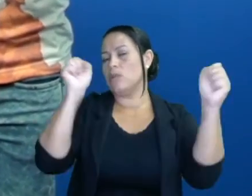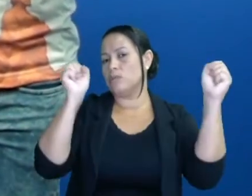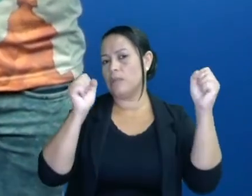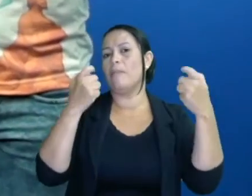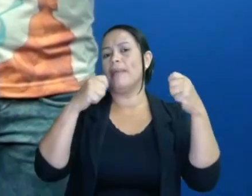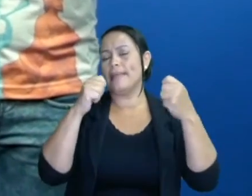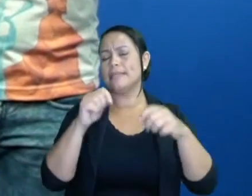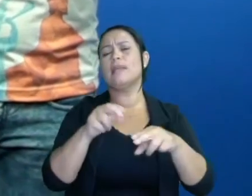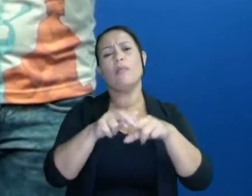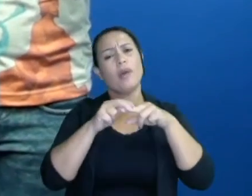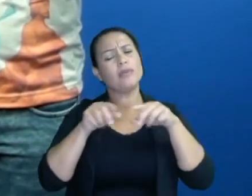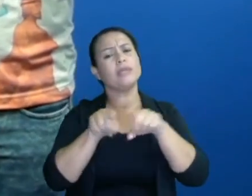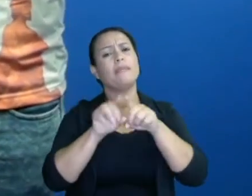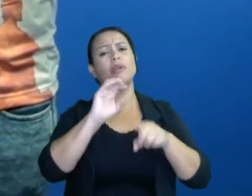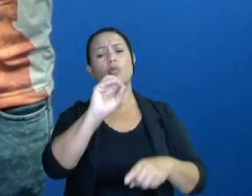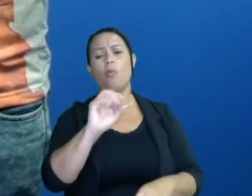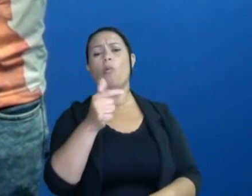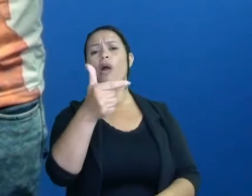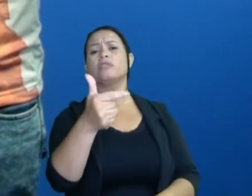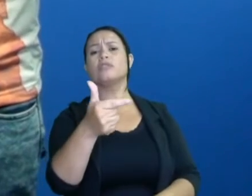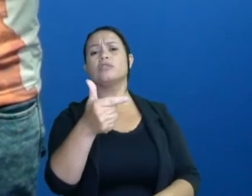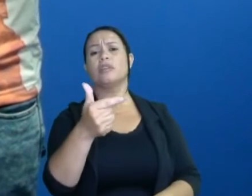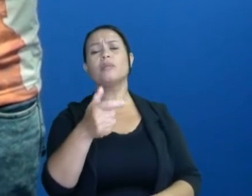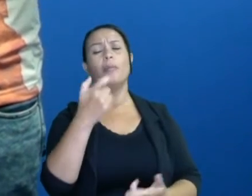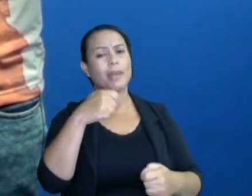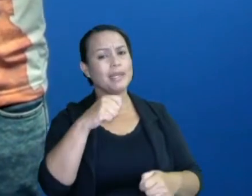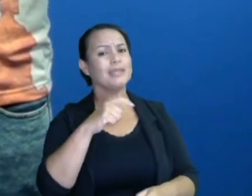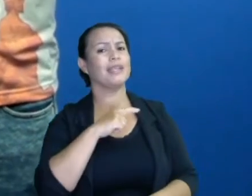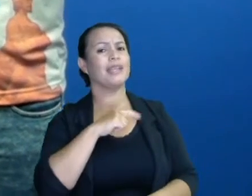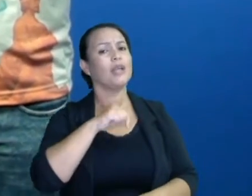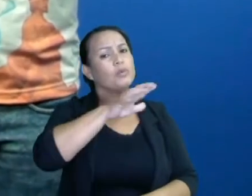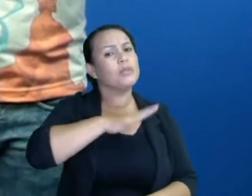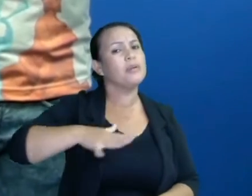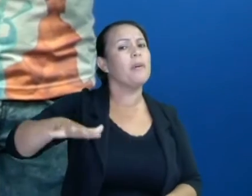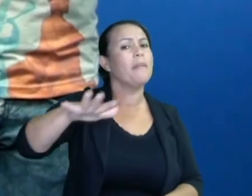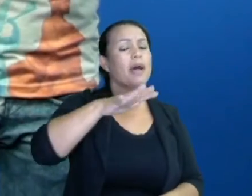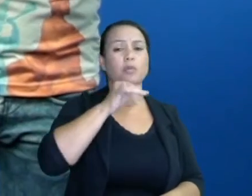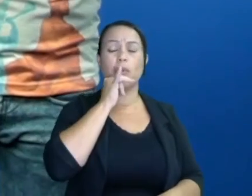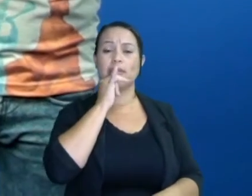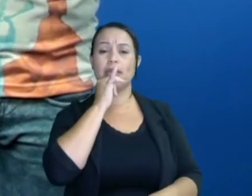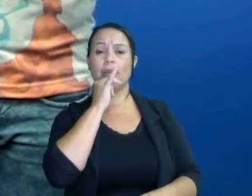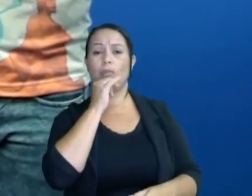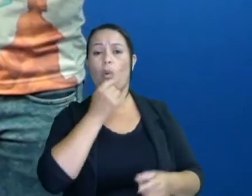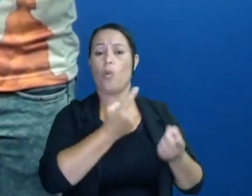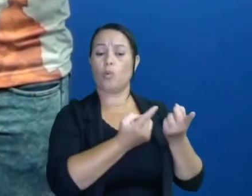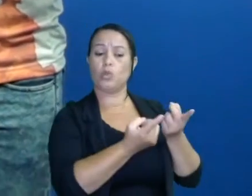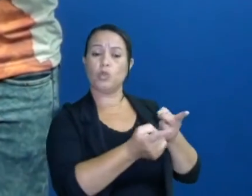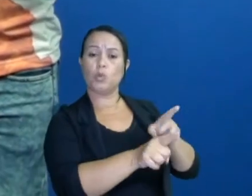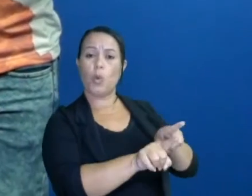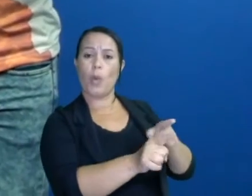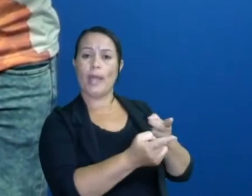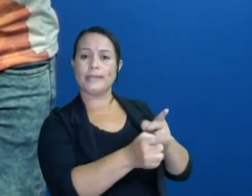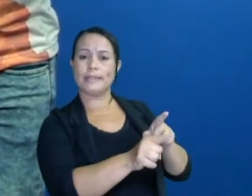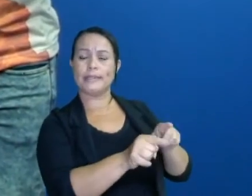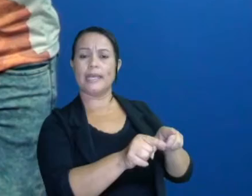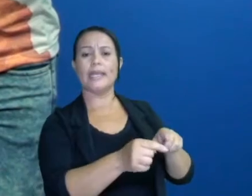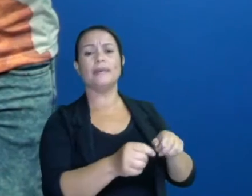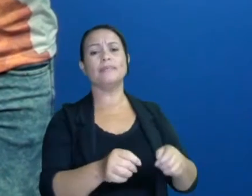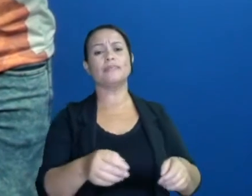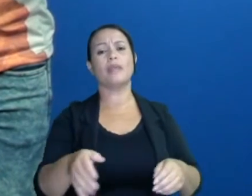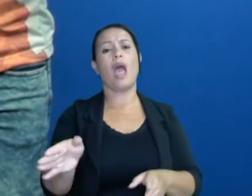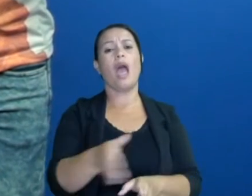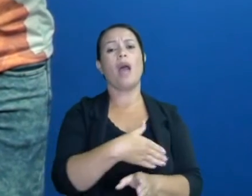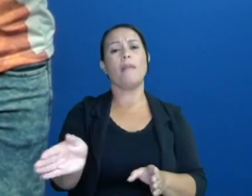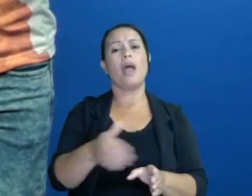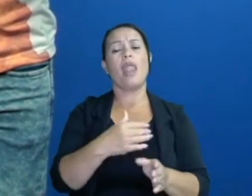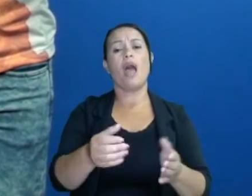isso acontece por conta do oxigênio que acontece naquele espaço. Numa churrasqueira, por exemplo, quando abana